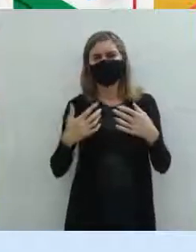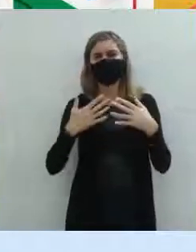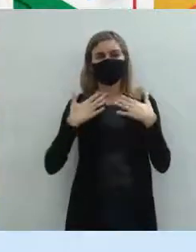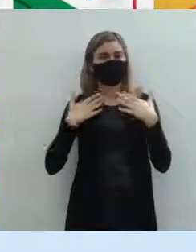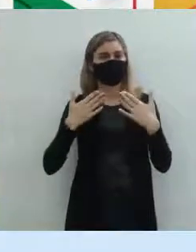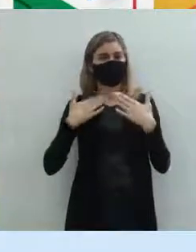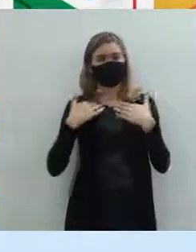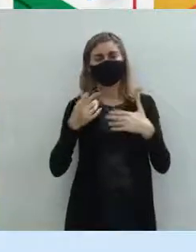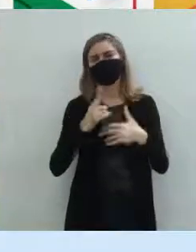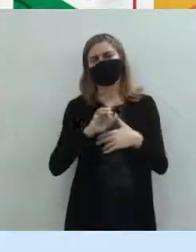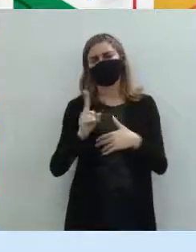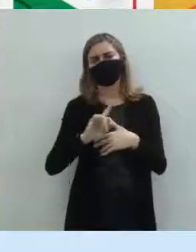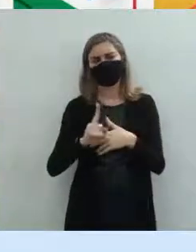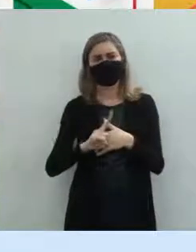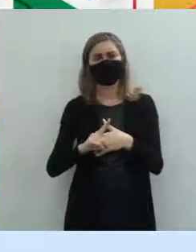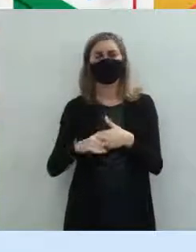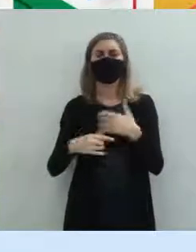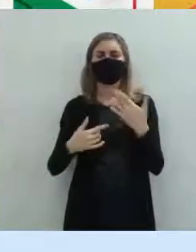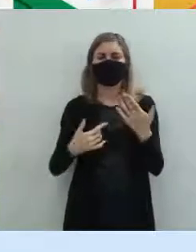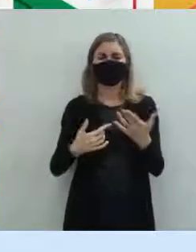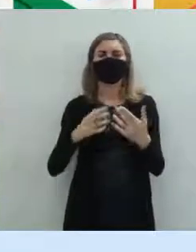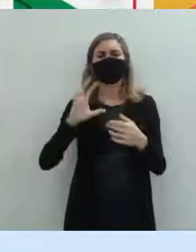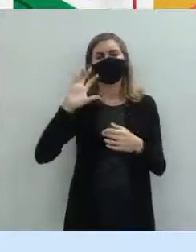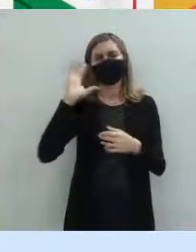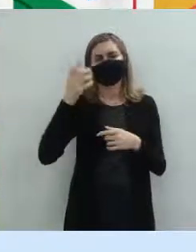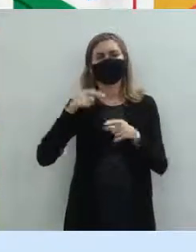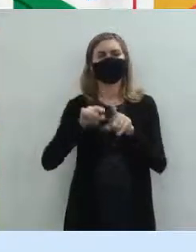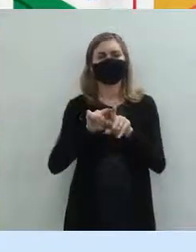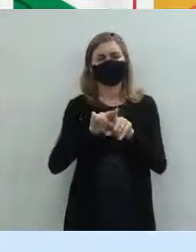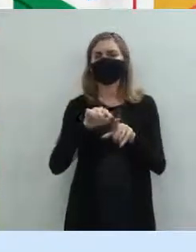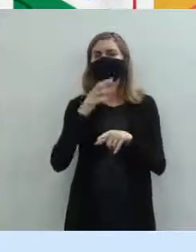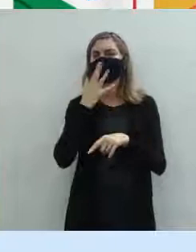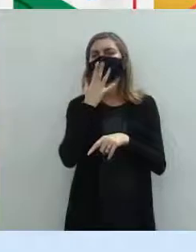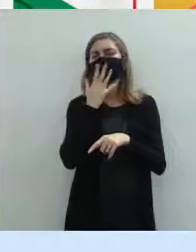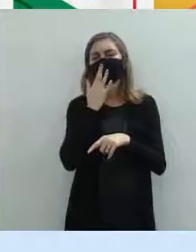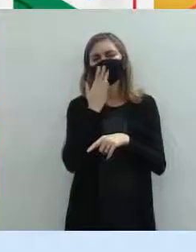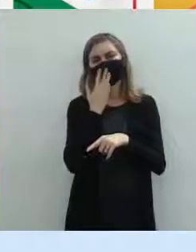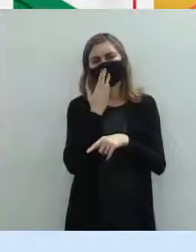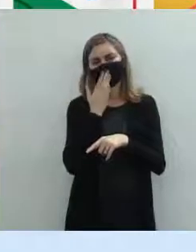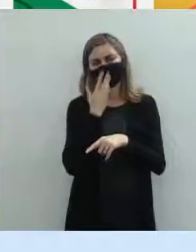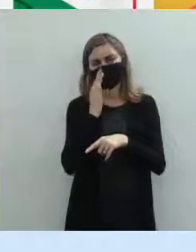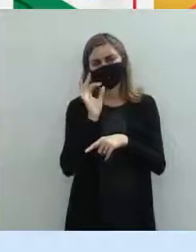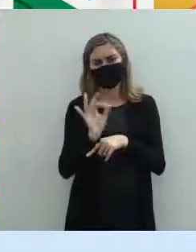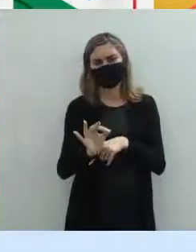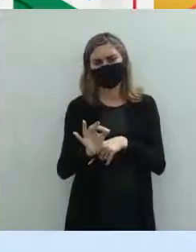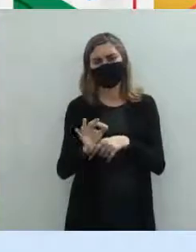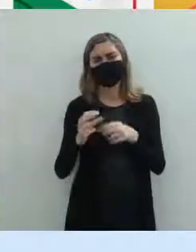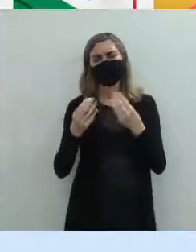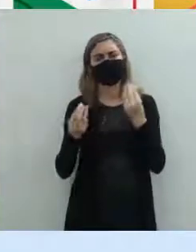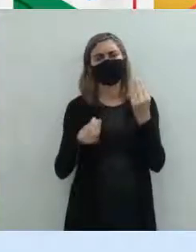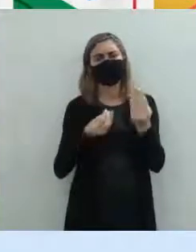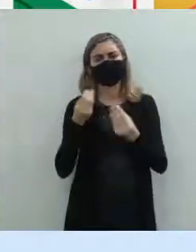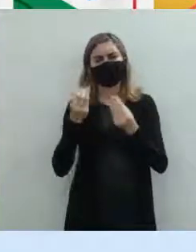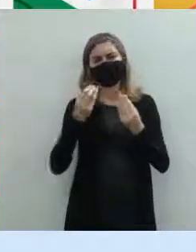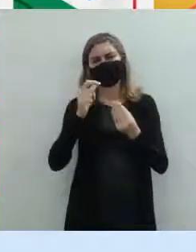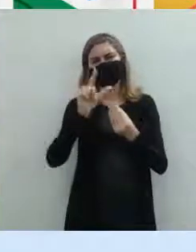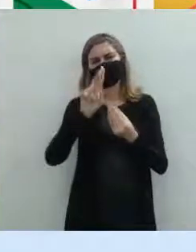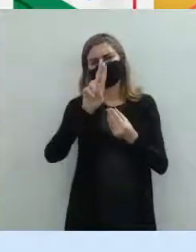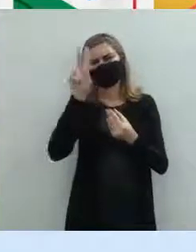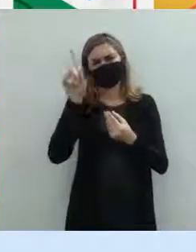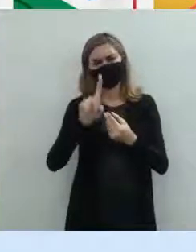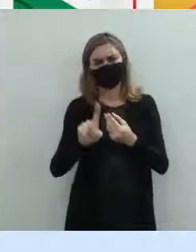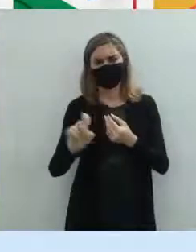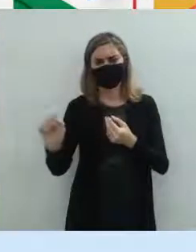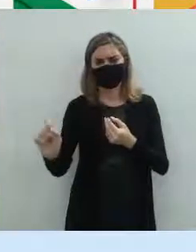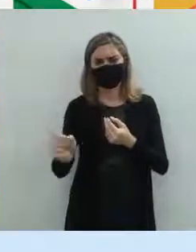tanto calor. E aí acontece também com as cores, tá? Então, como a luz do